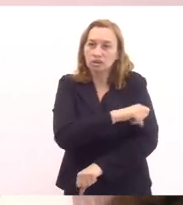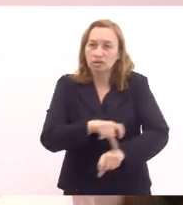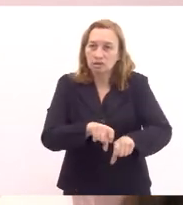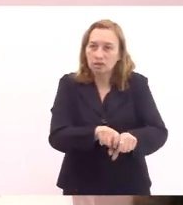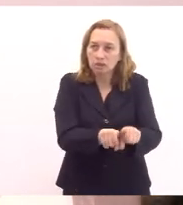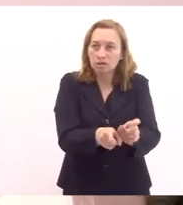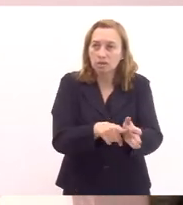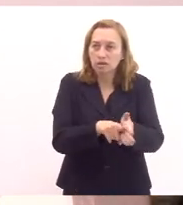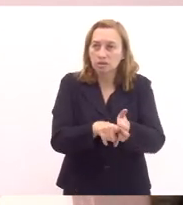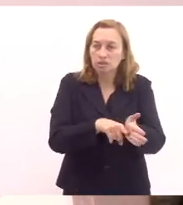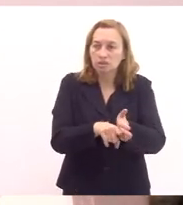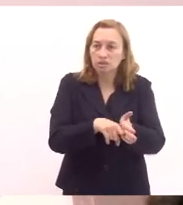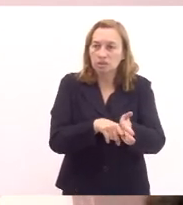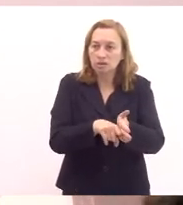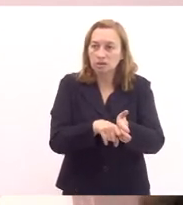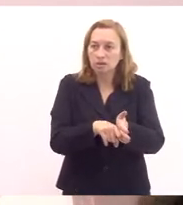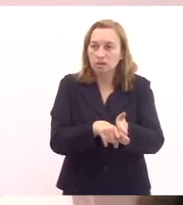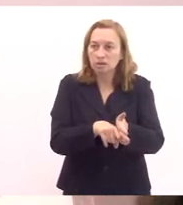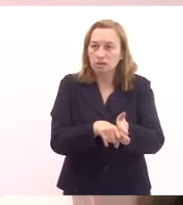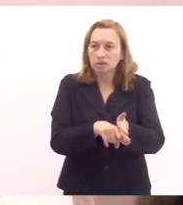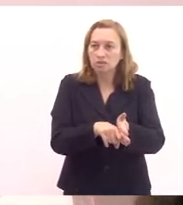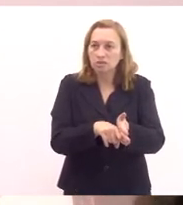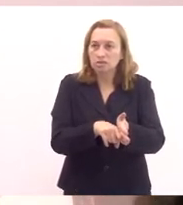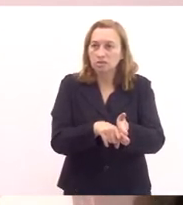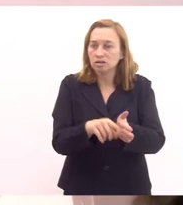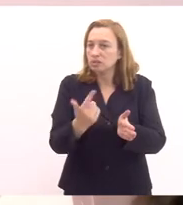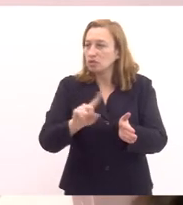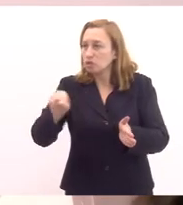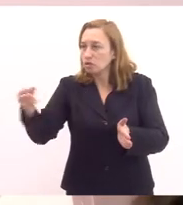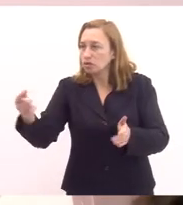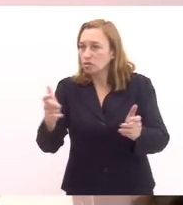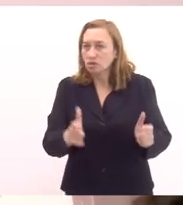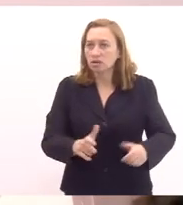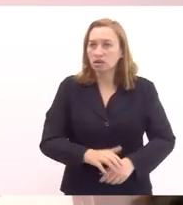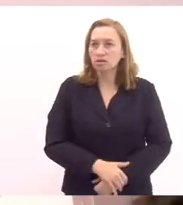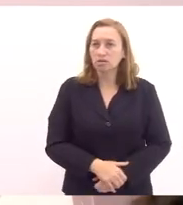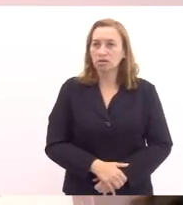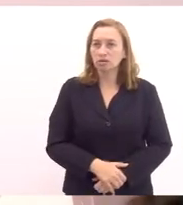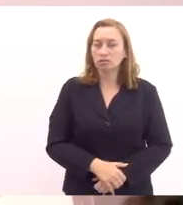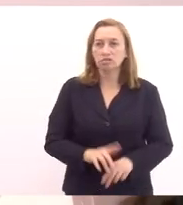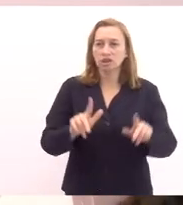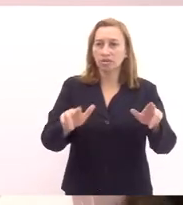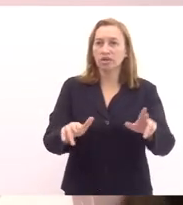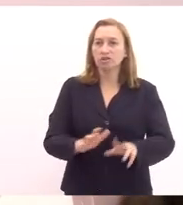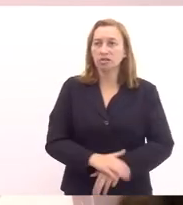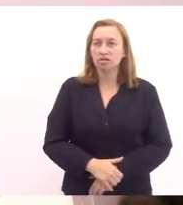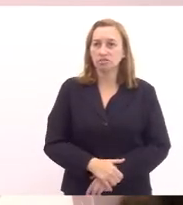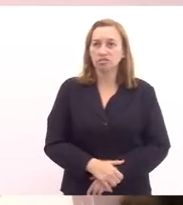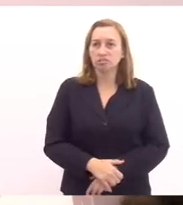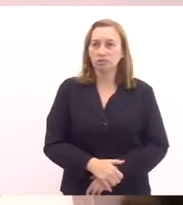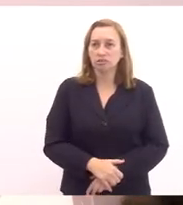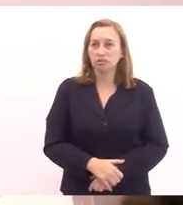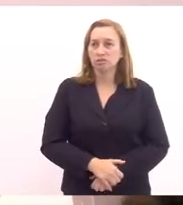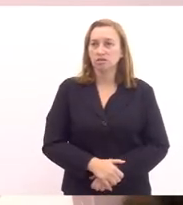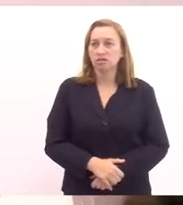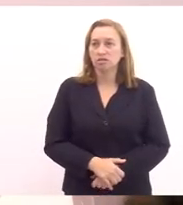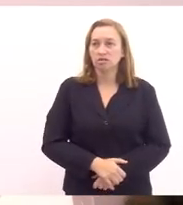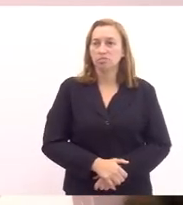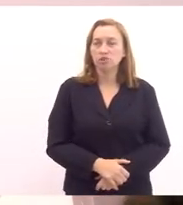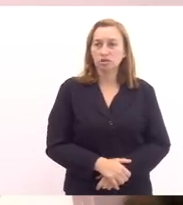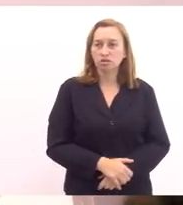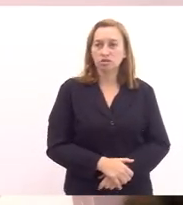obstétrica e não há outro lugar igual Obrigado perdido